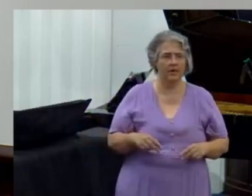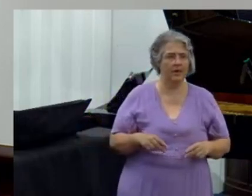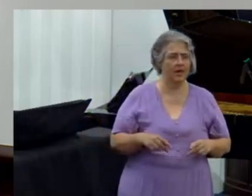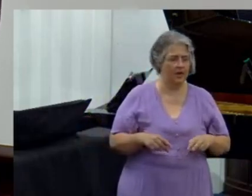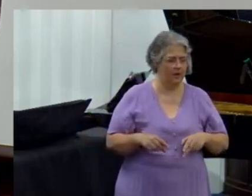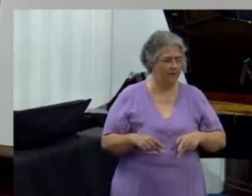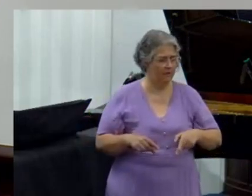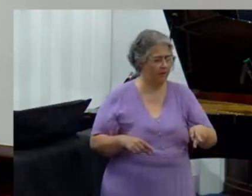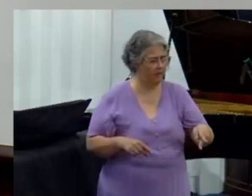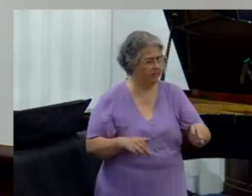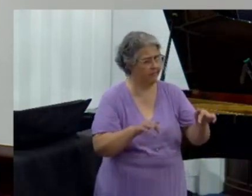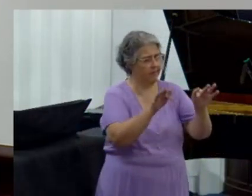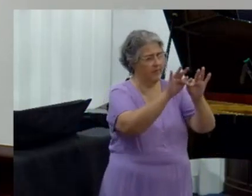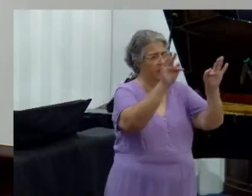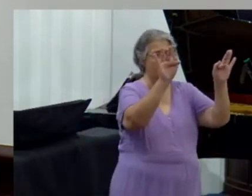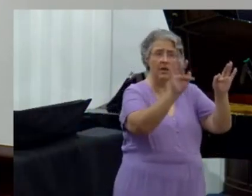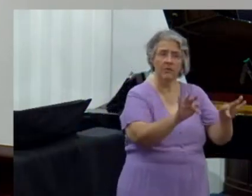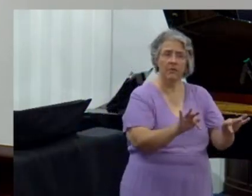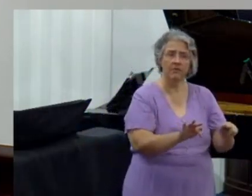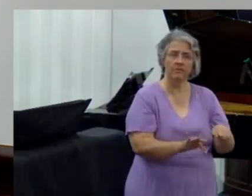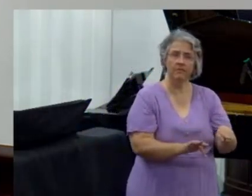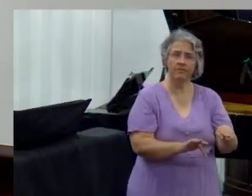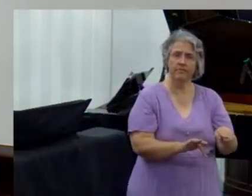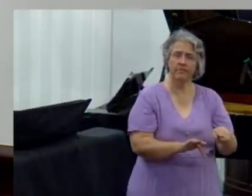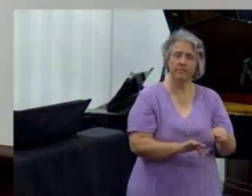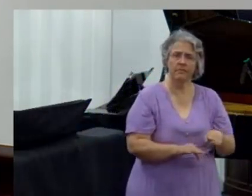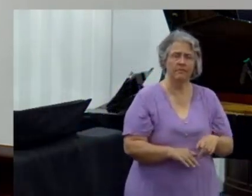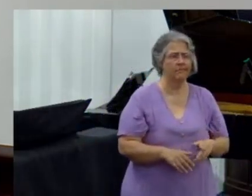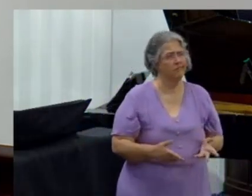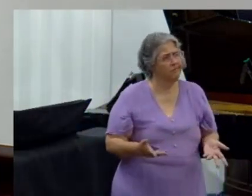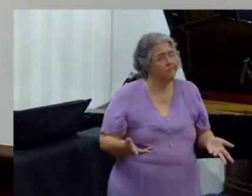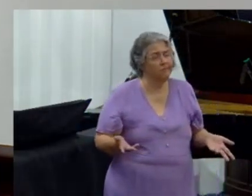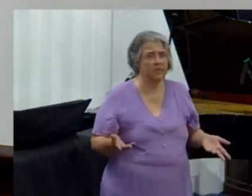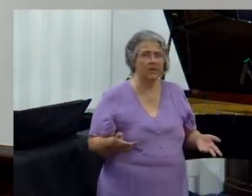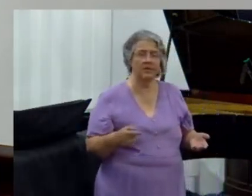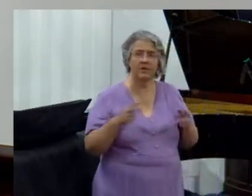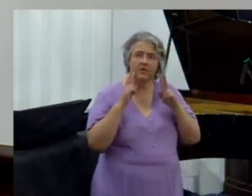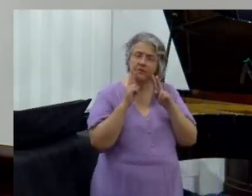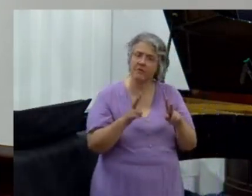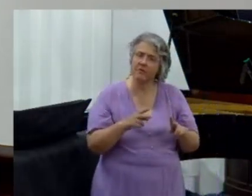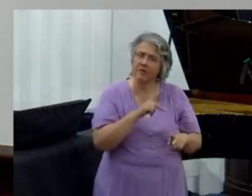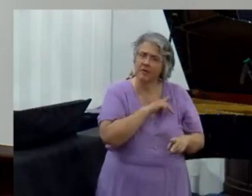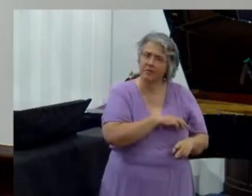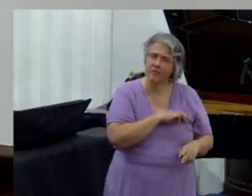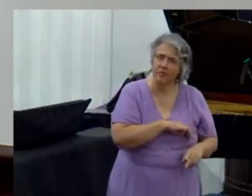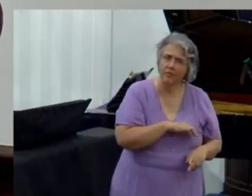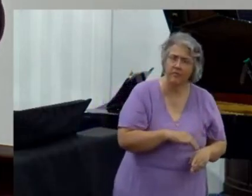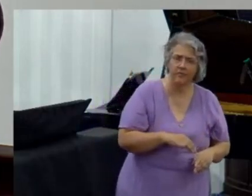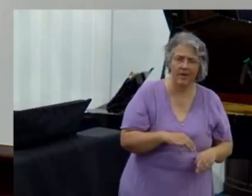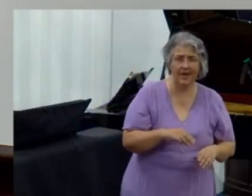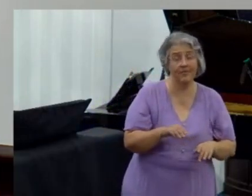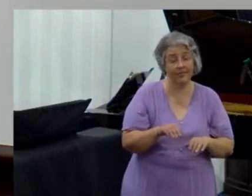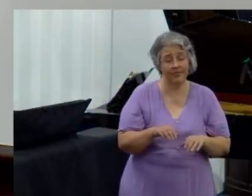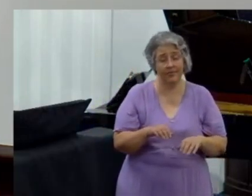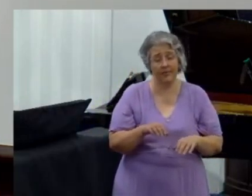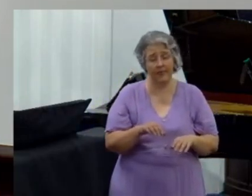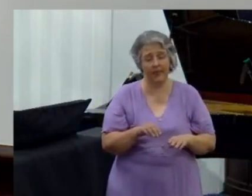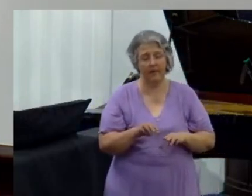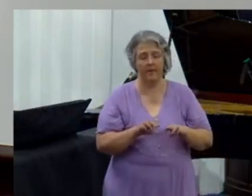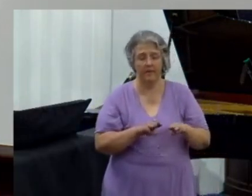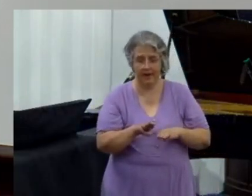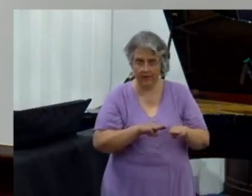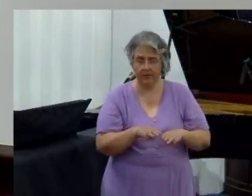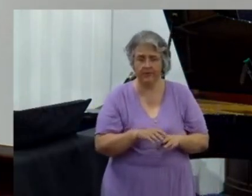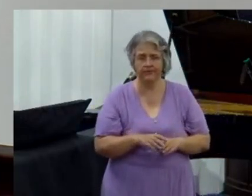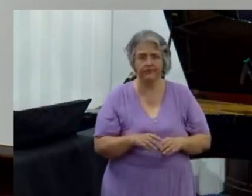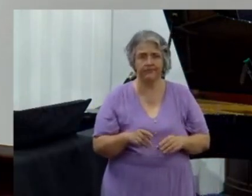se dirige ao templo. É claro, quando a gente olha para o Evangelho de Marcos, esta passagem que está narrada, esse evento que está